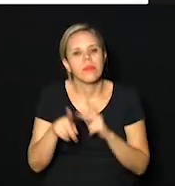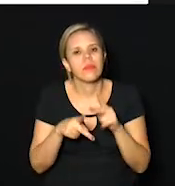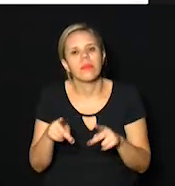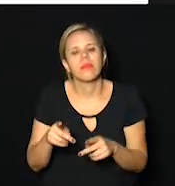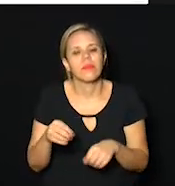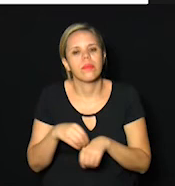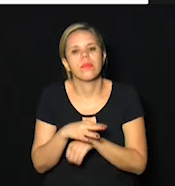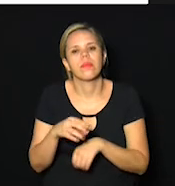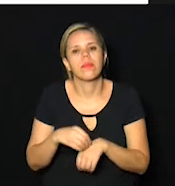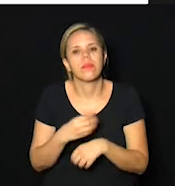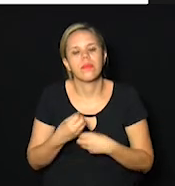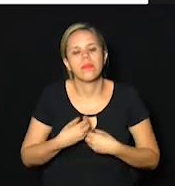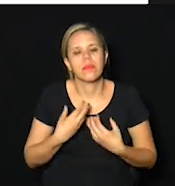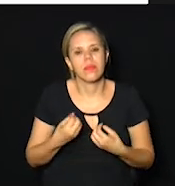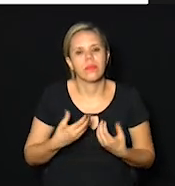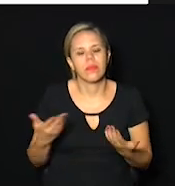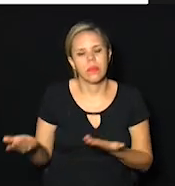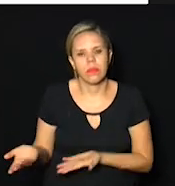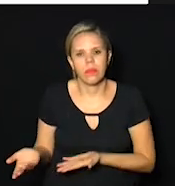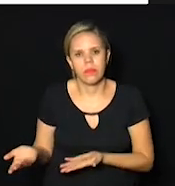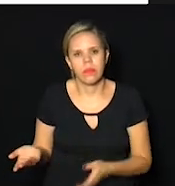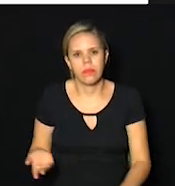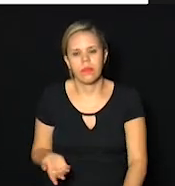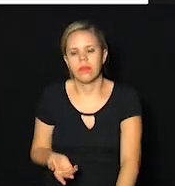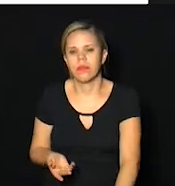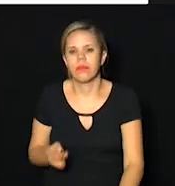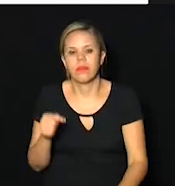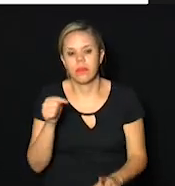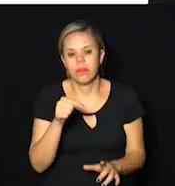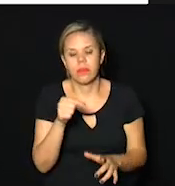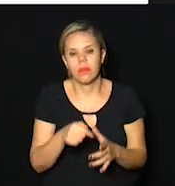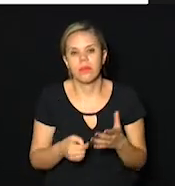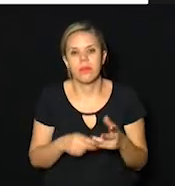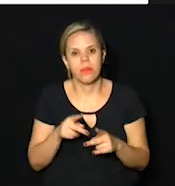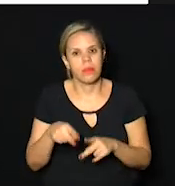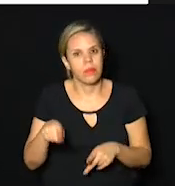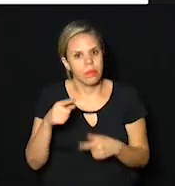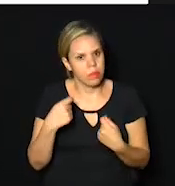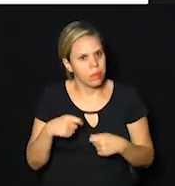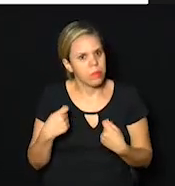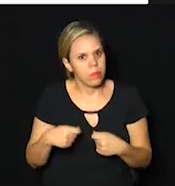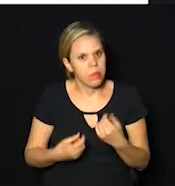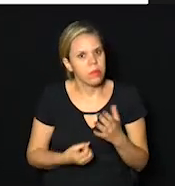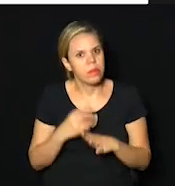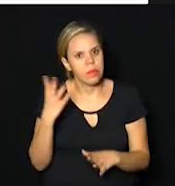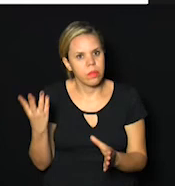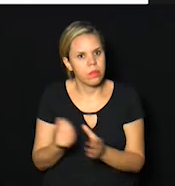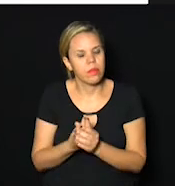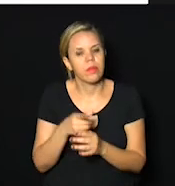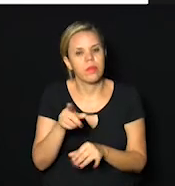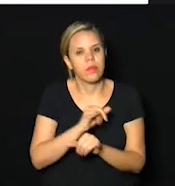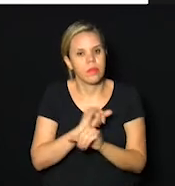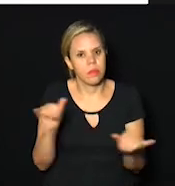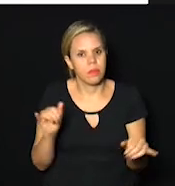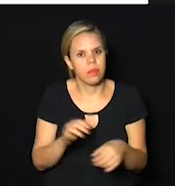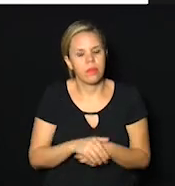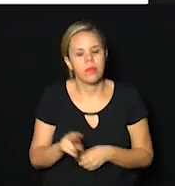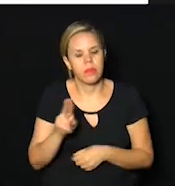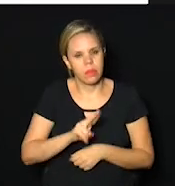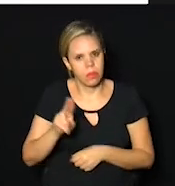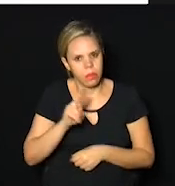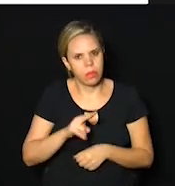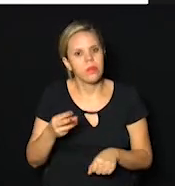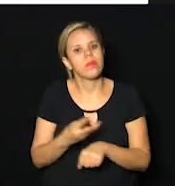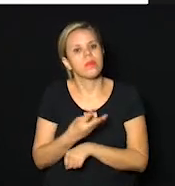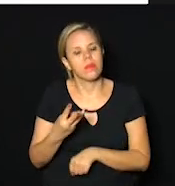trazer vão trazer informações para que aquilo que as pessoas precisam seja incorporado na sua campanha. Utilize o WhatsApp